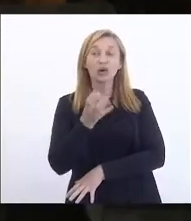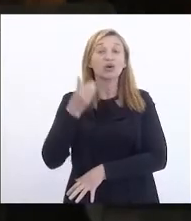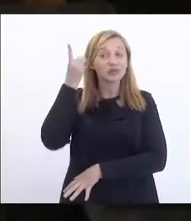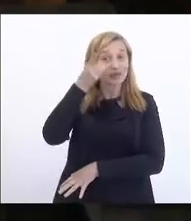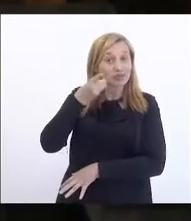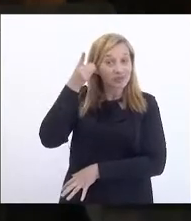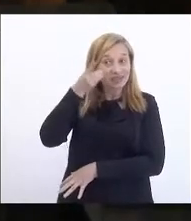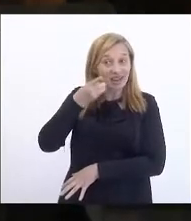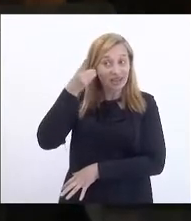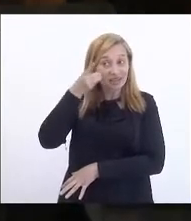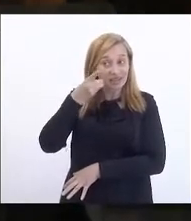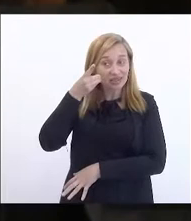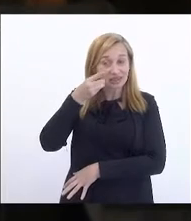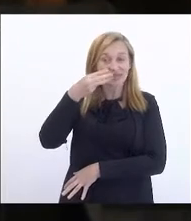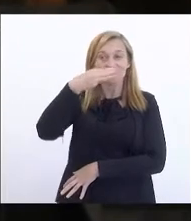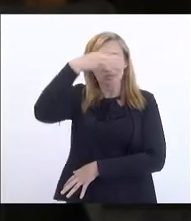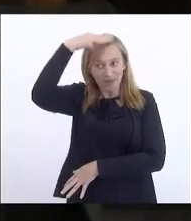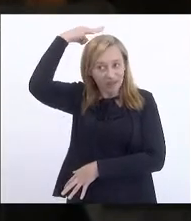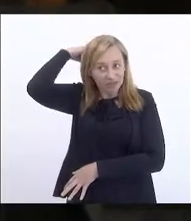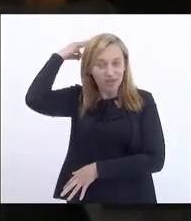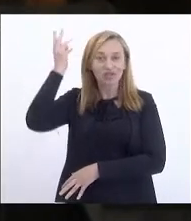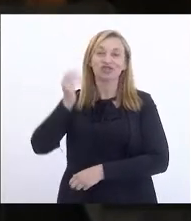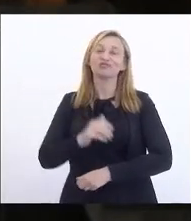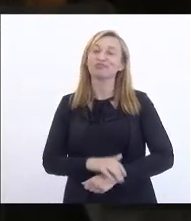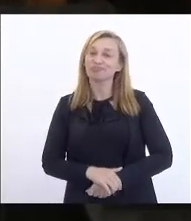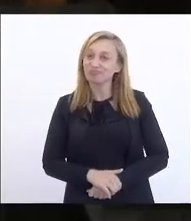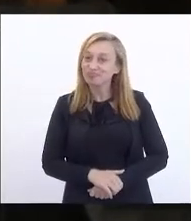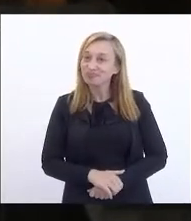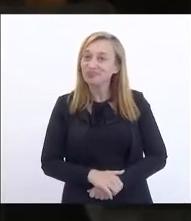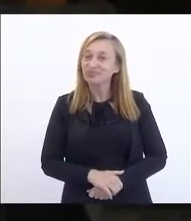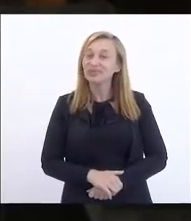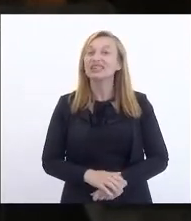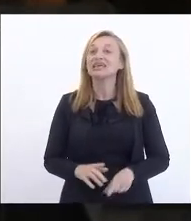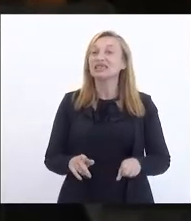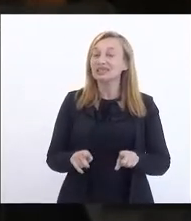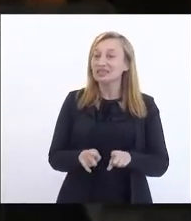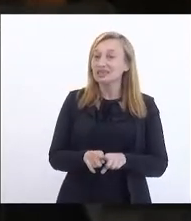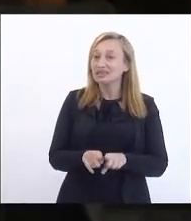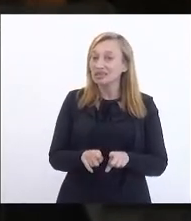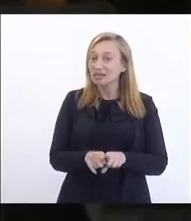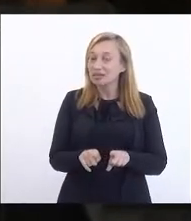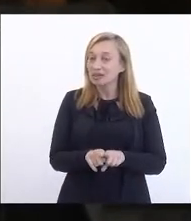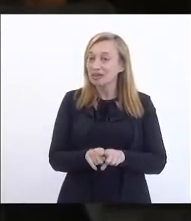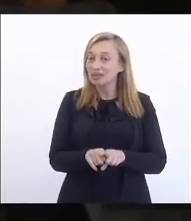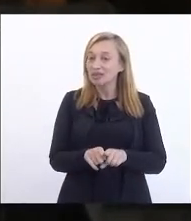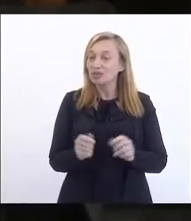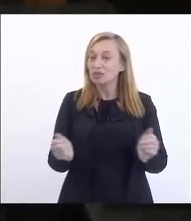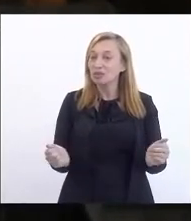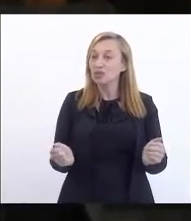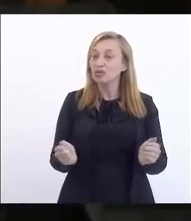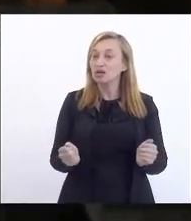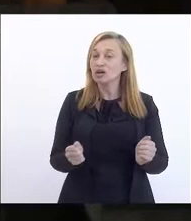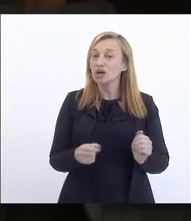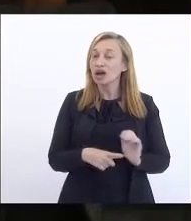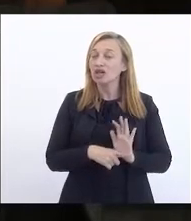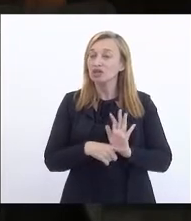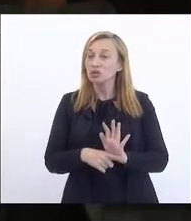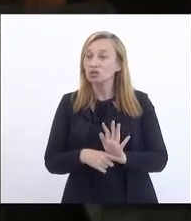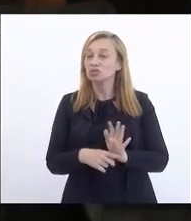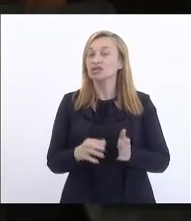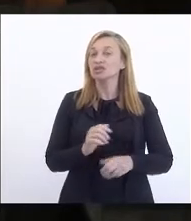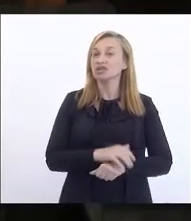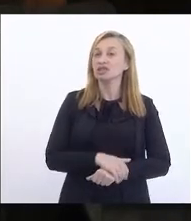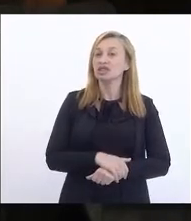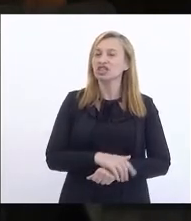deputado Márcio Pacheco. e com a efetiva participação de